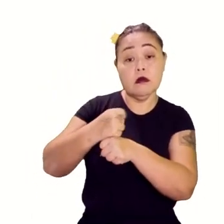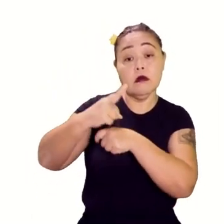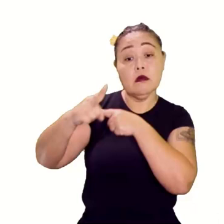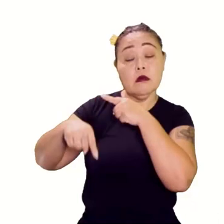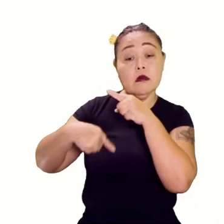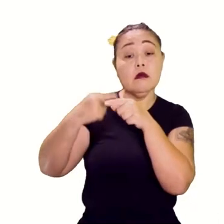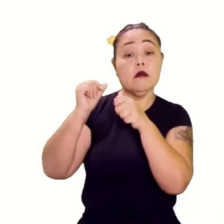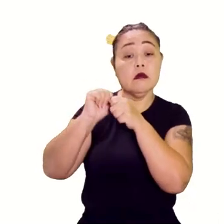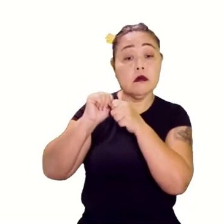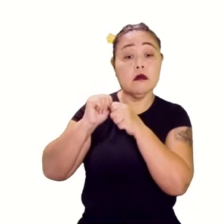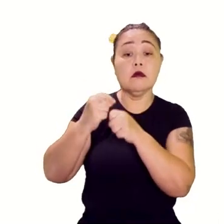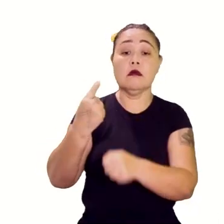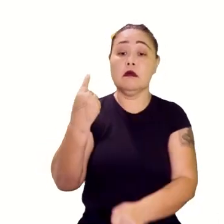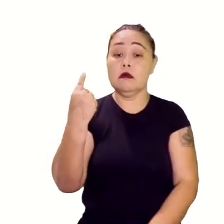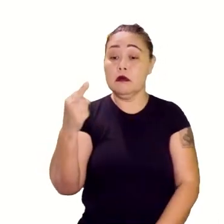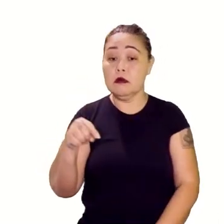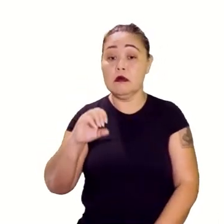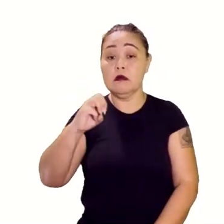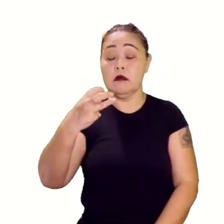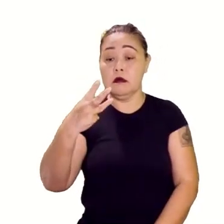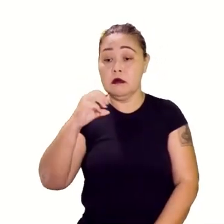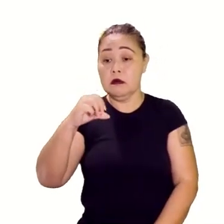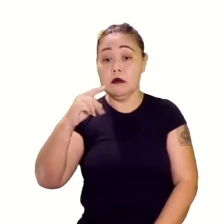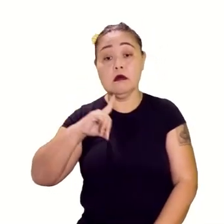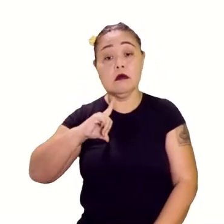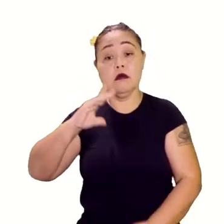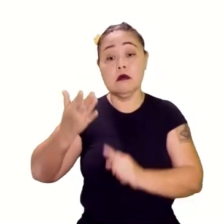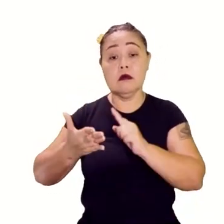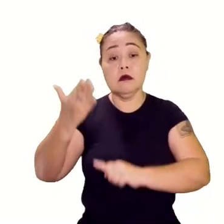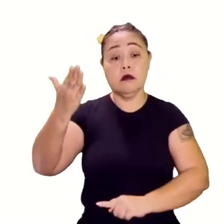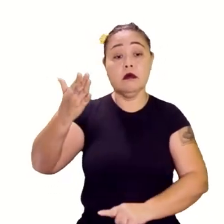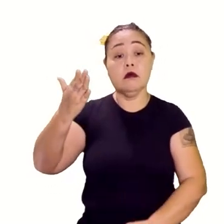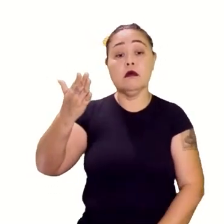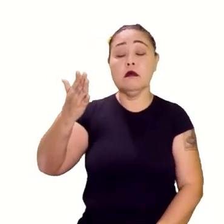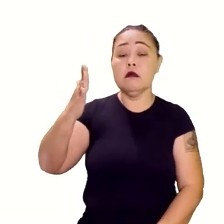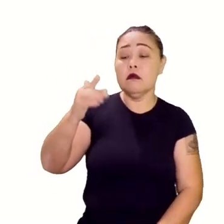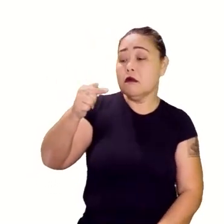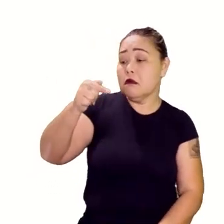peguei 1,035, elevei a 57, encontrei